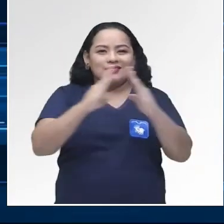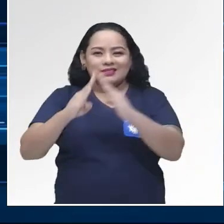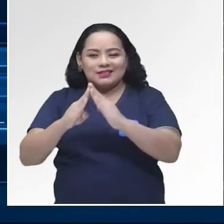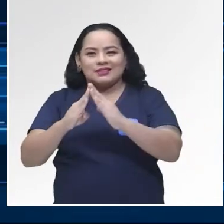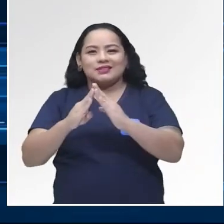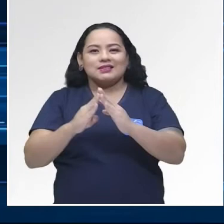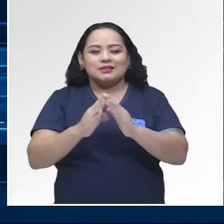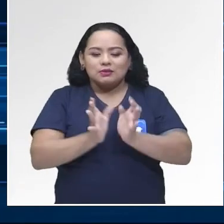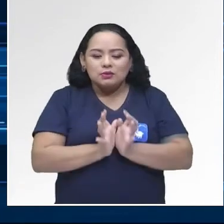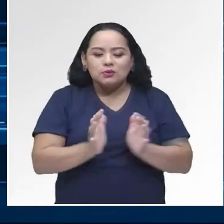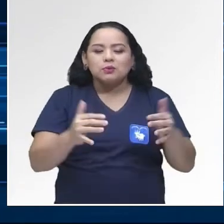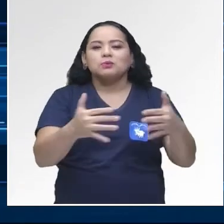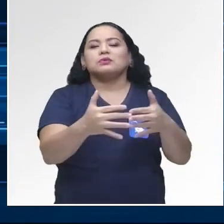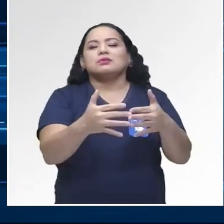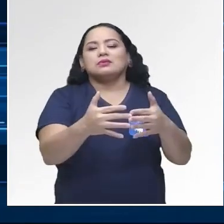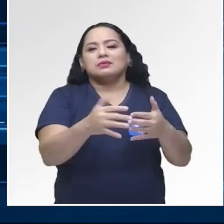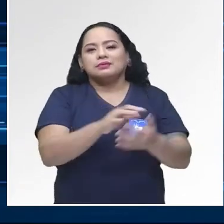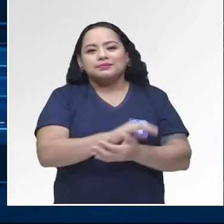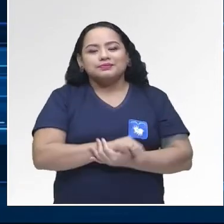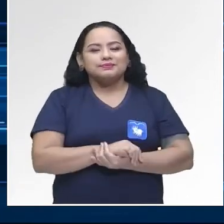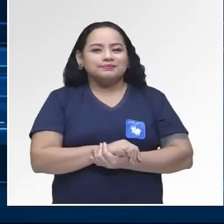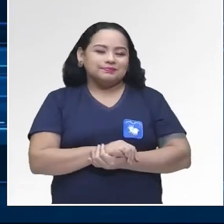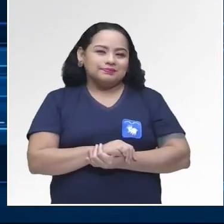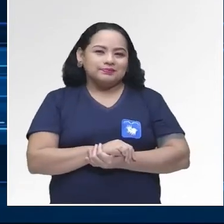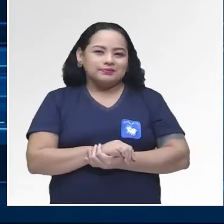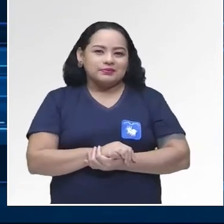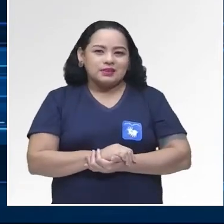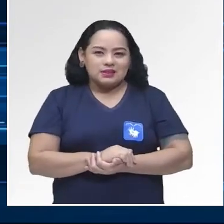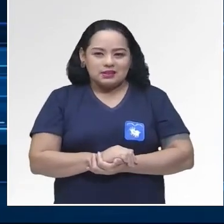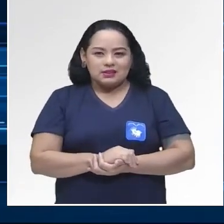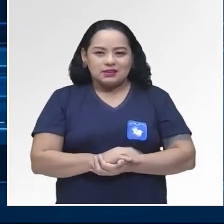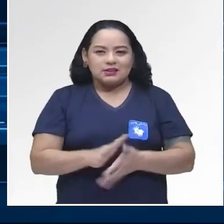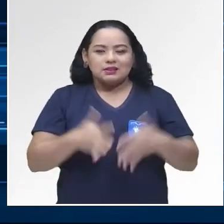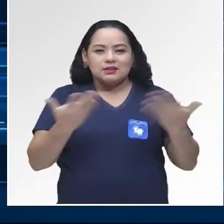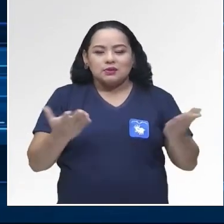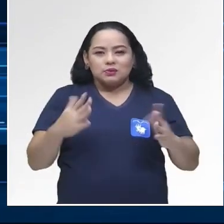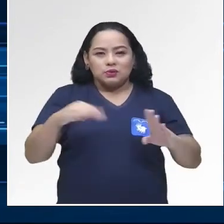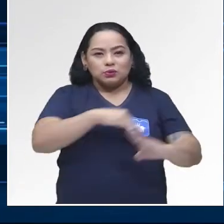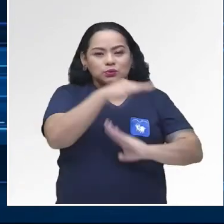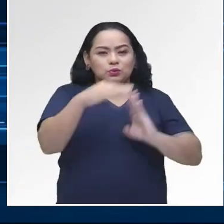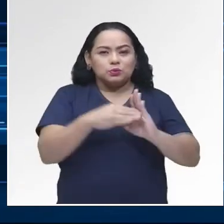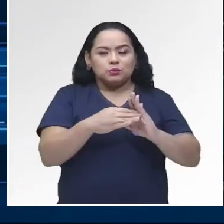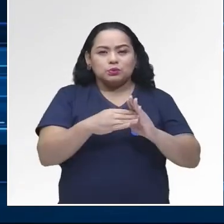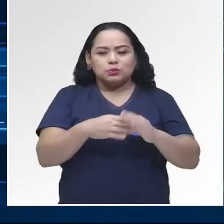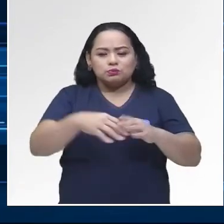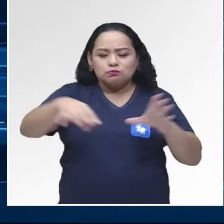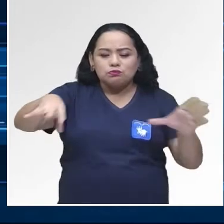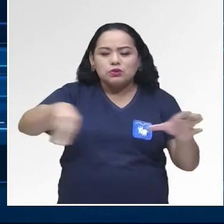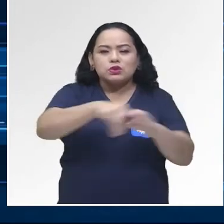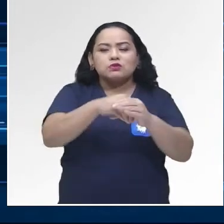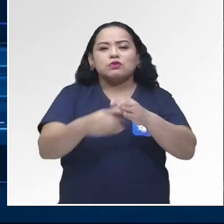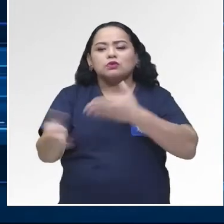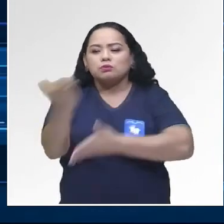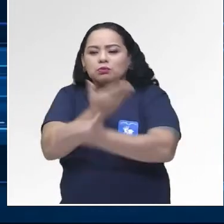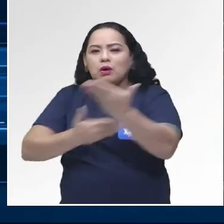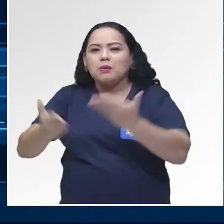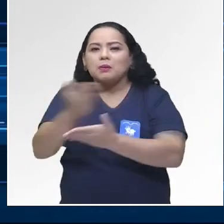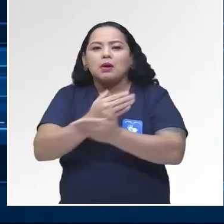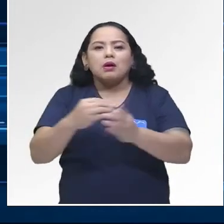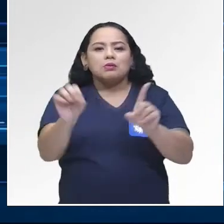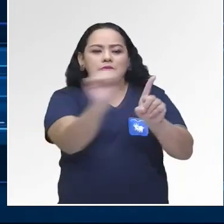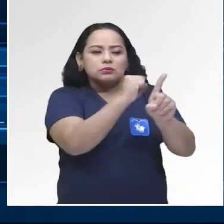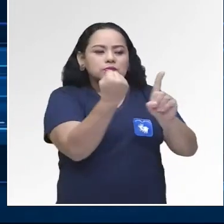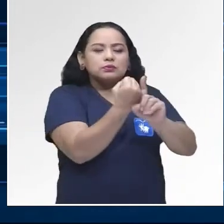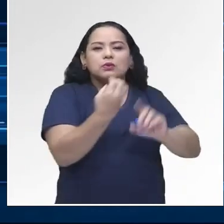de comunitários. Então, todo mundo se envolve nessa vida social